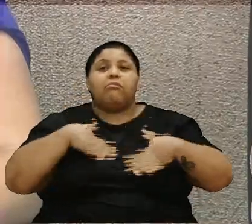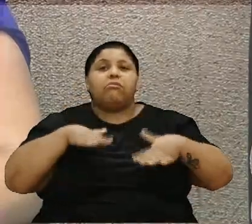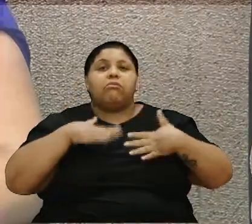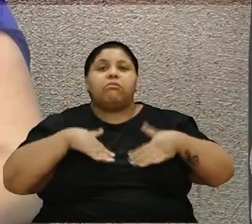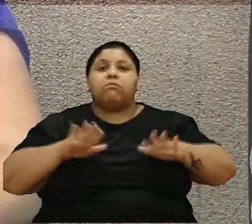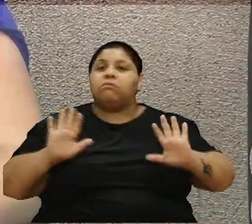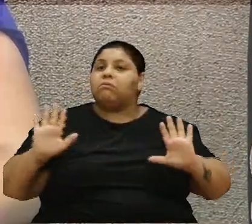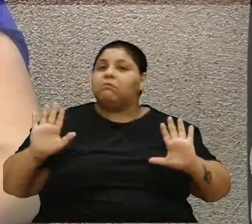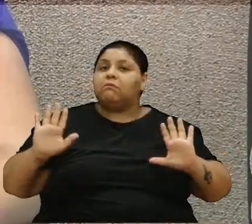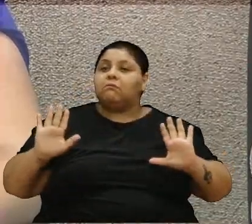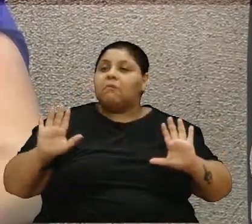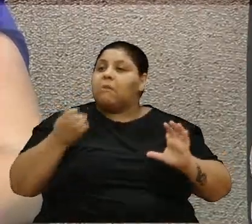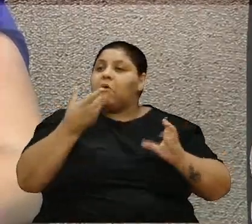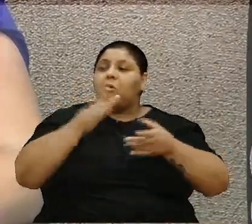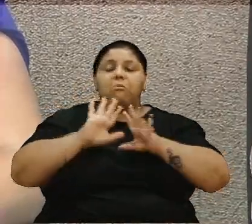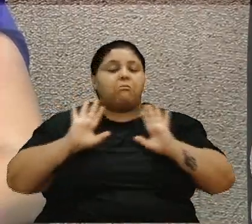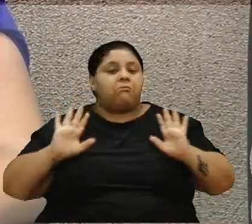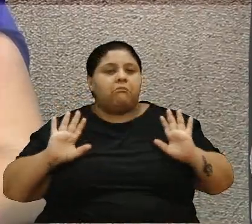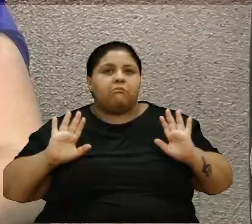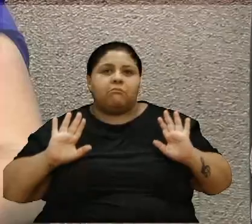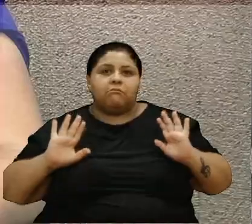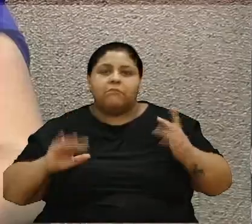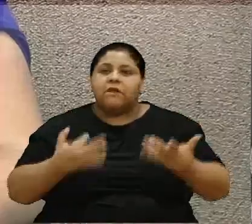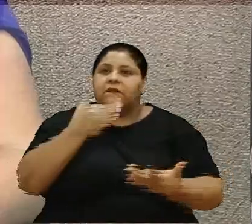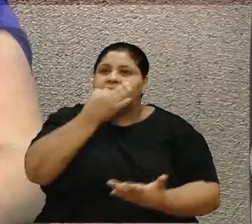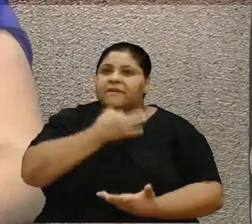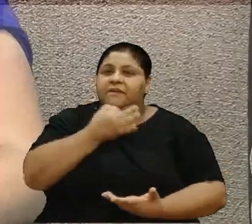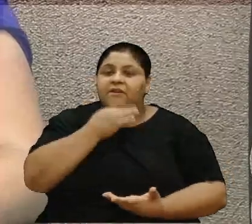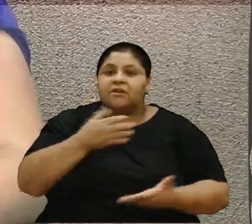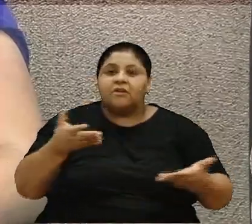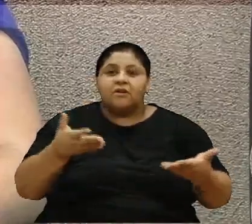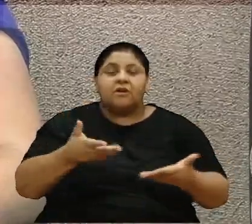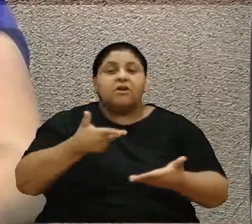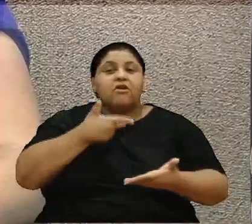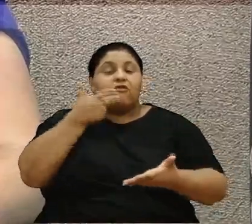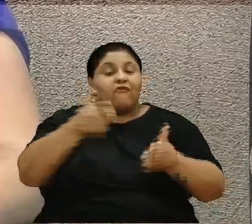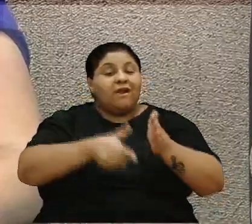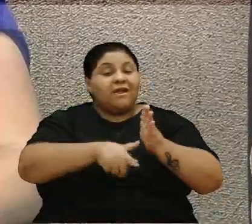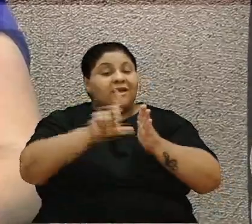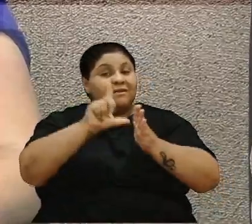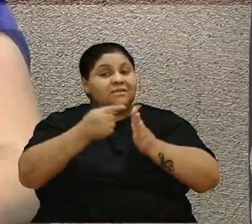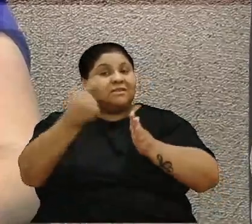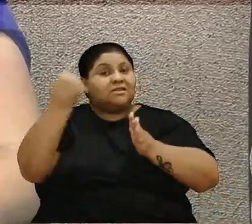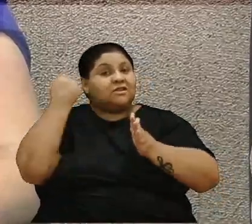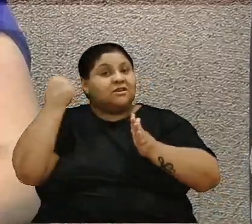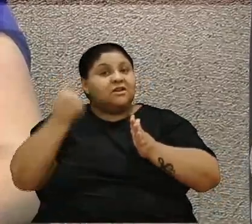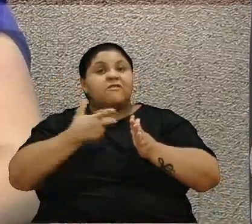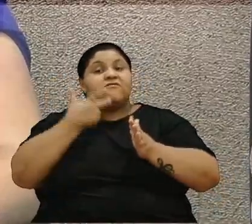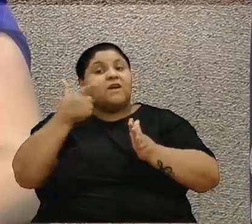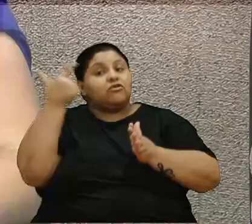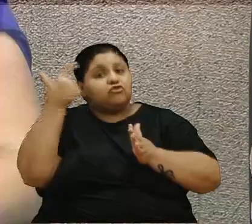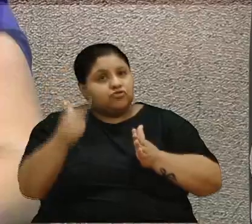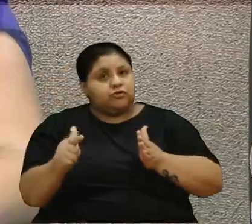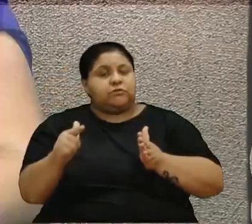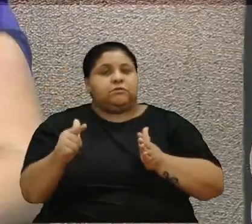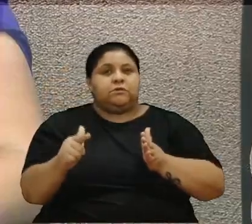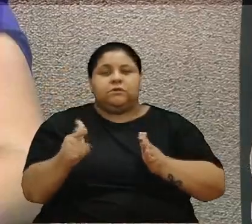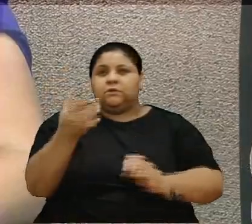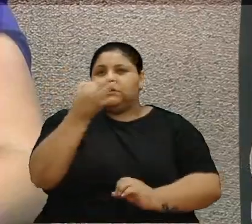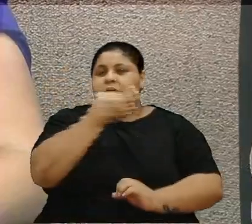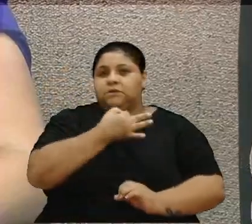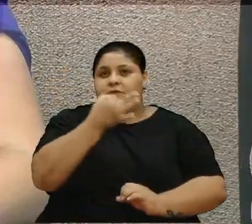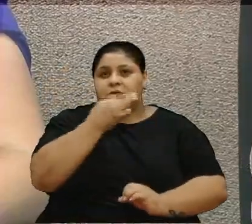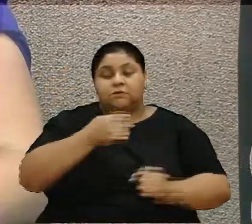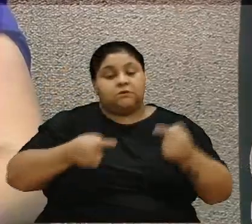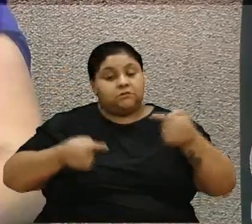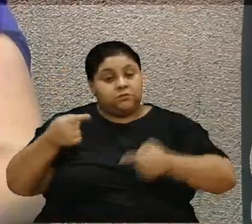É cômodo, entendeu? Então, Caxias, eu já disse isso na outra legislação, volto a dizer agora, é um